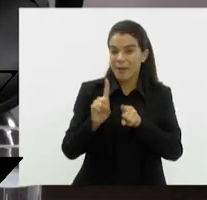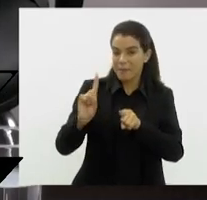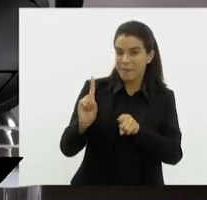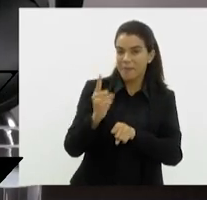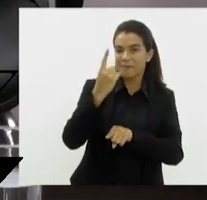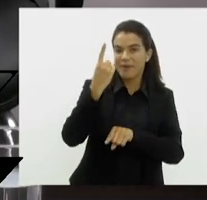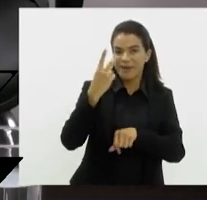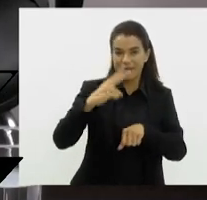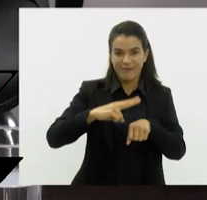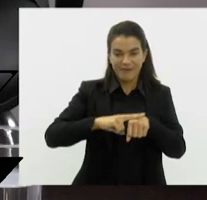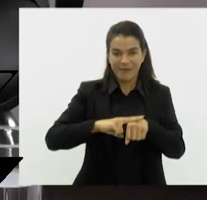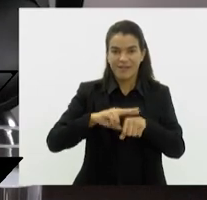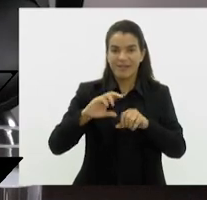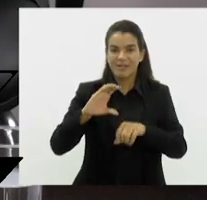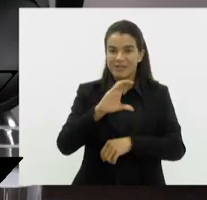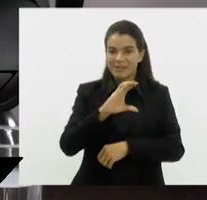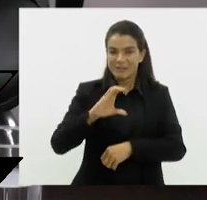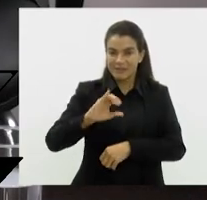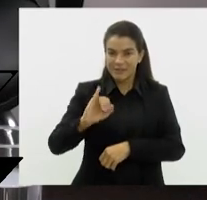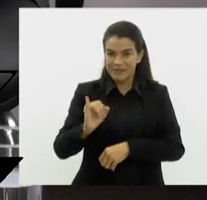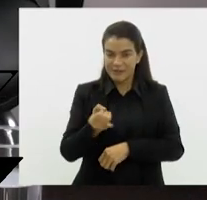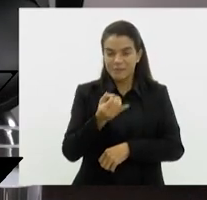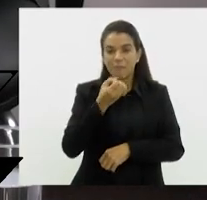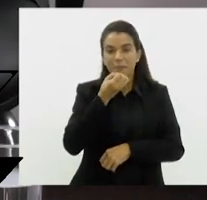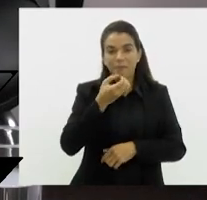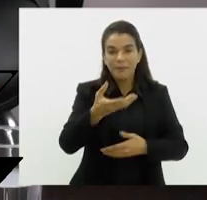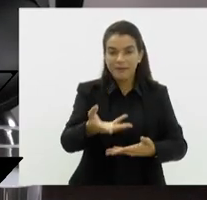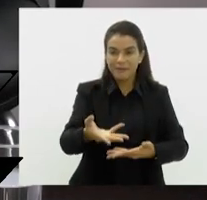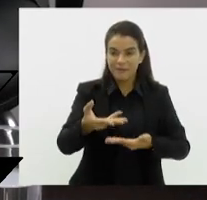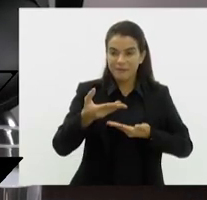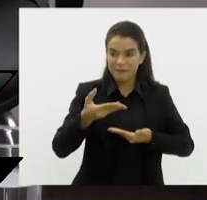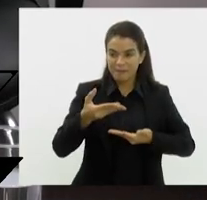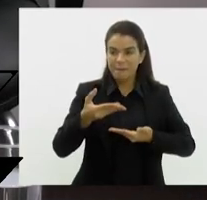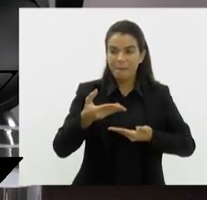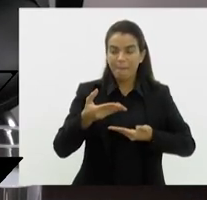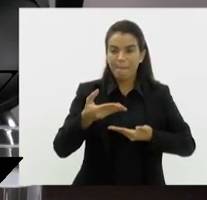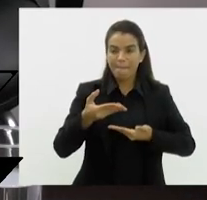na nossa Comissão de Constituição e Justiça. Seja muito bem-vinda.